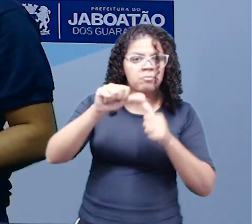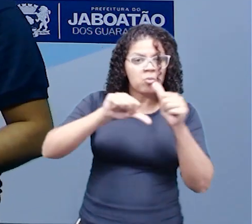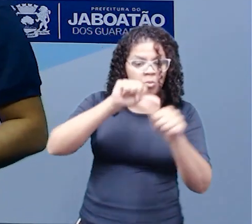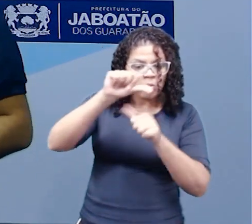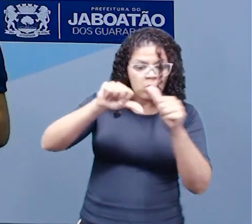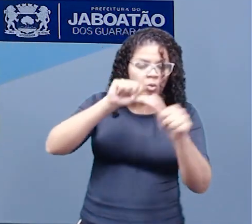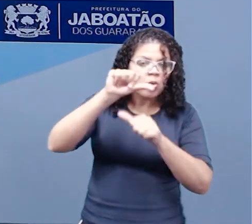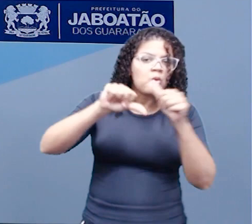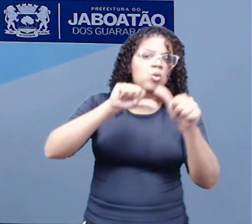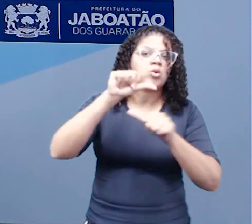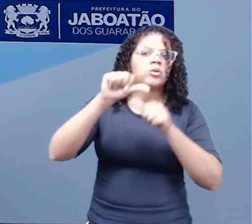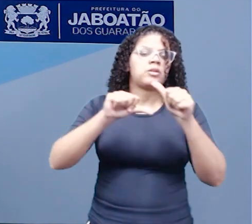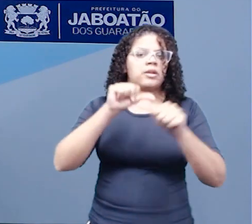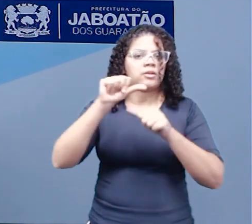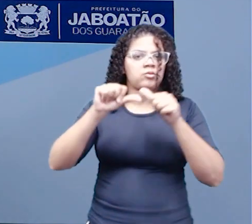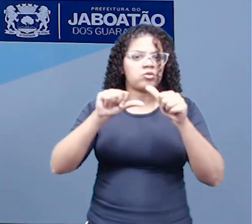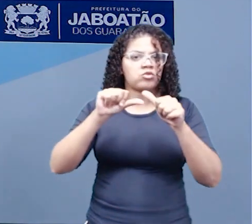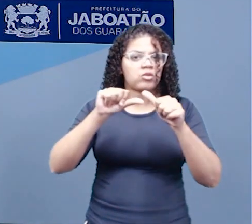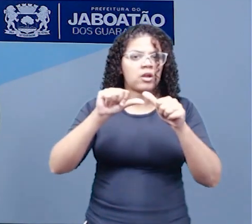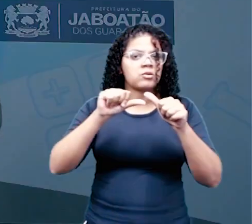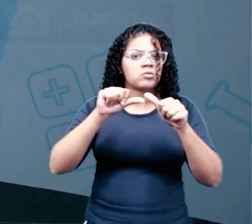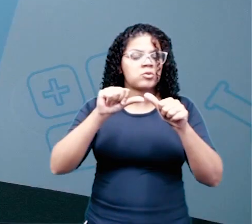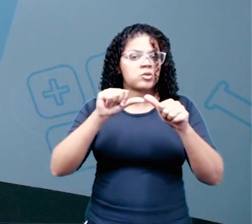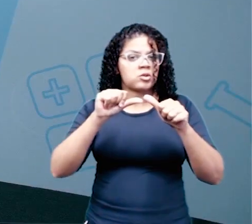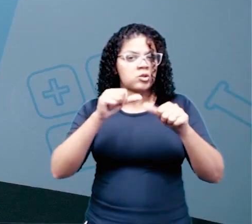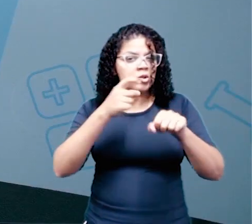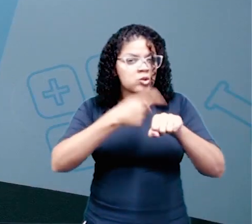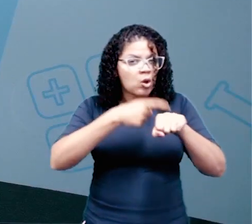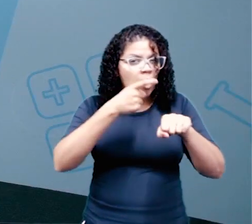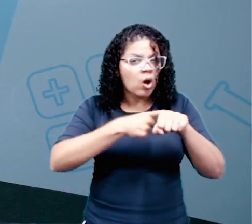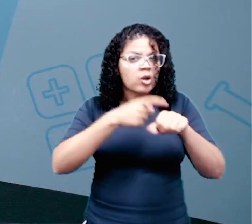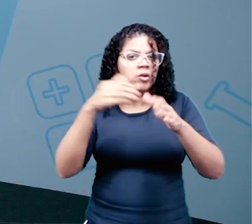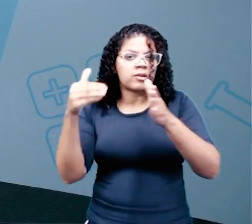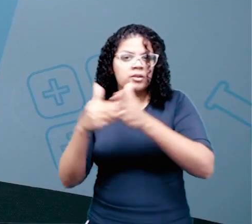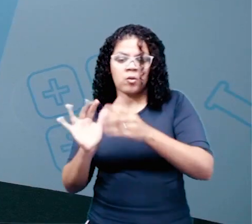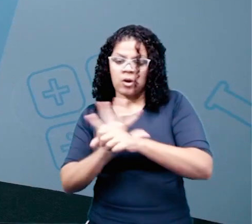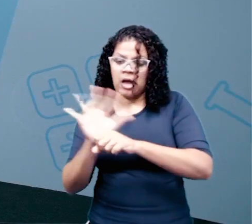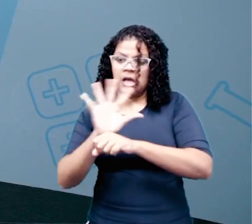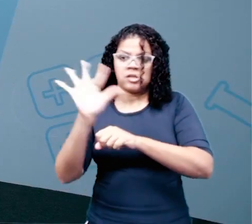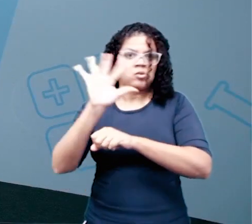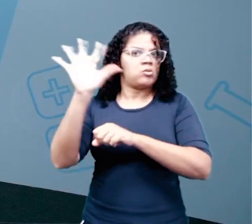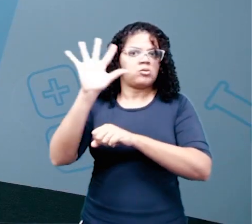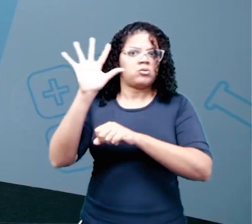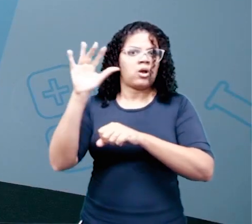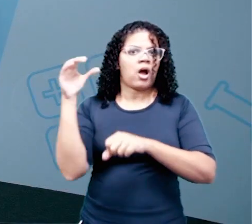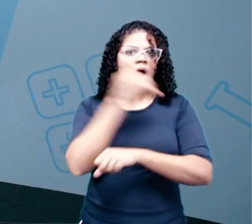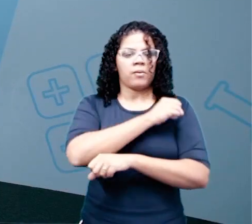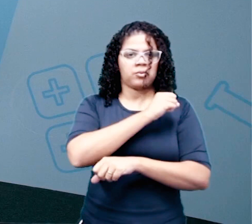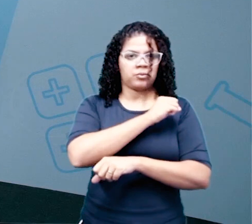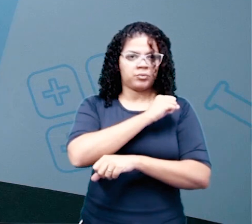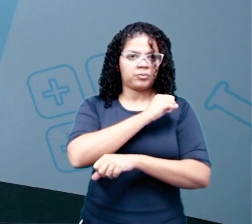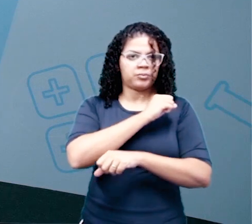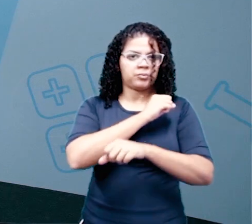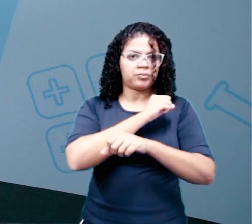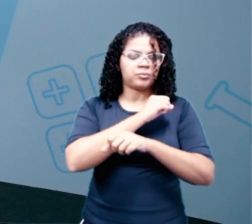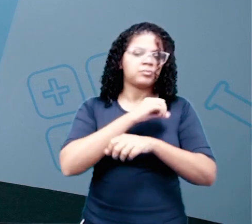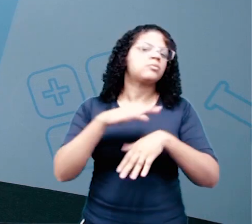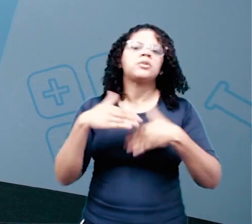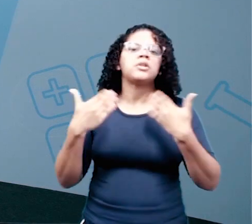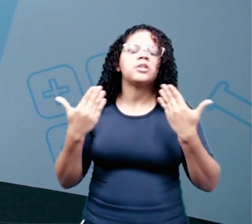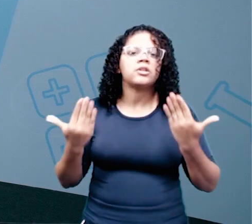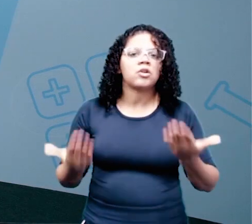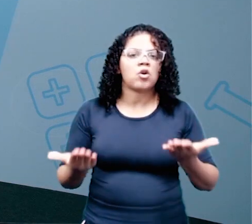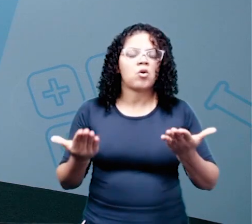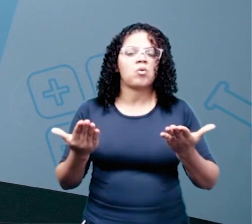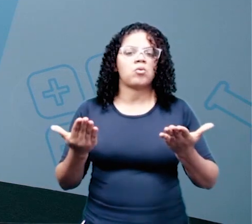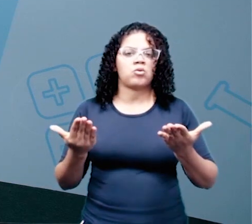sólido para o gasoso, direto, certo? É uma coisa interessante. A gente já falou de condensação